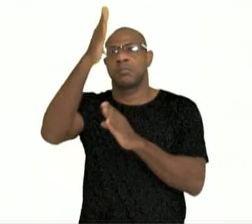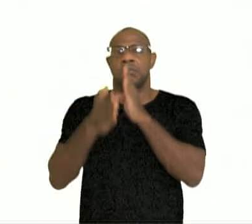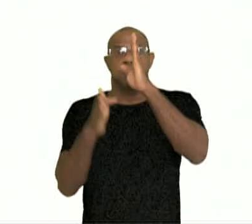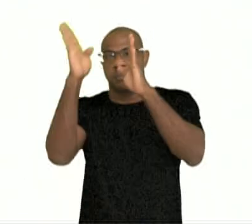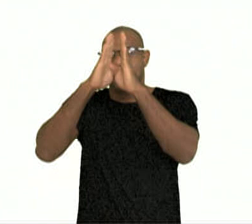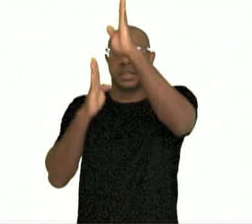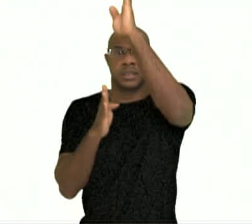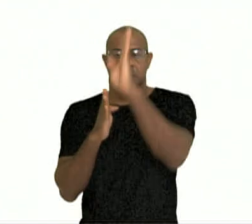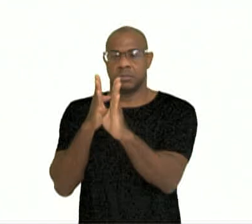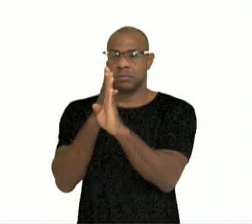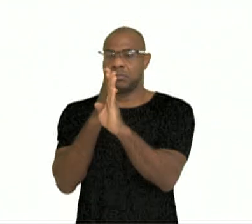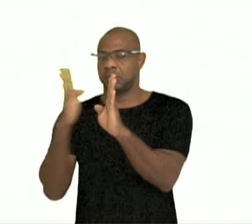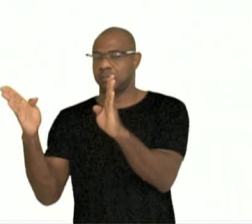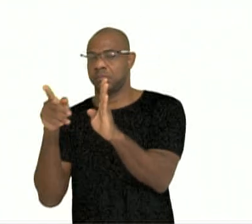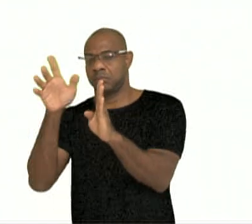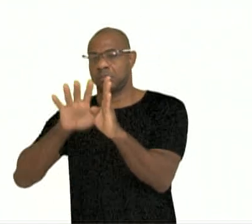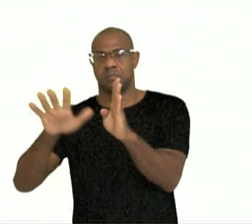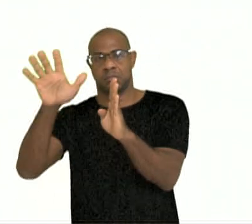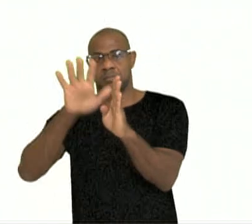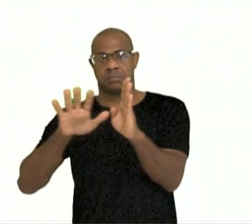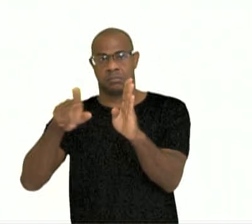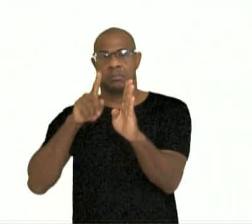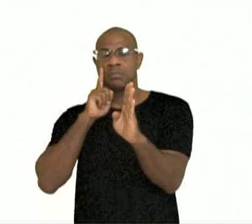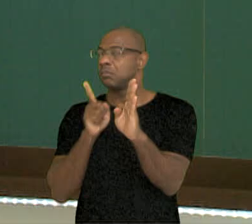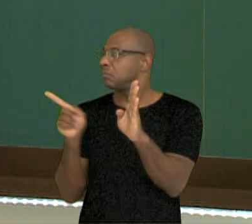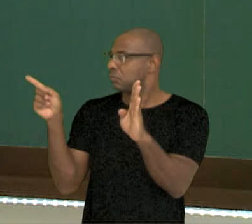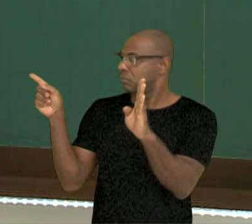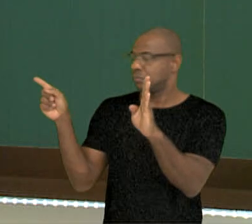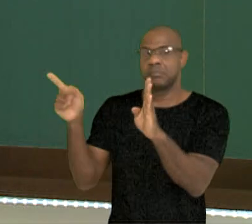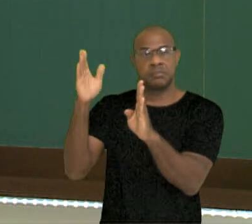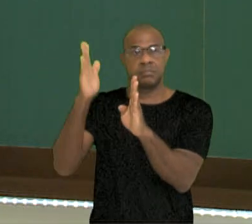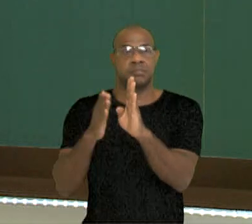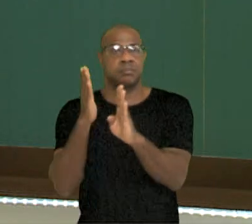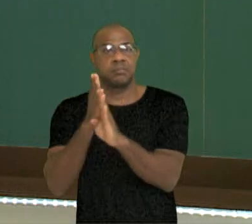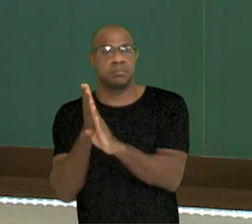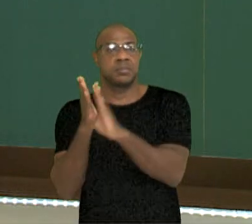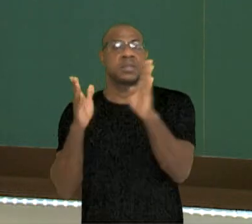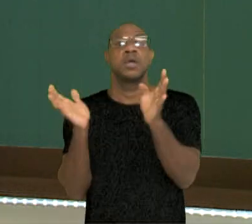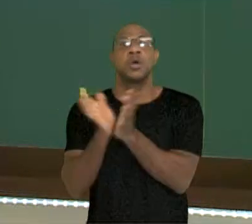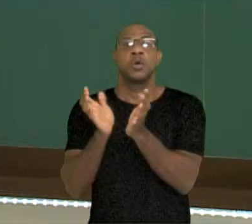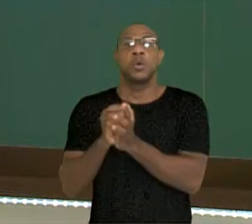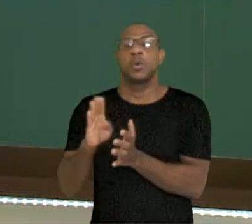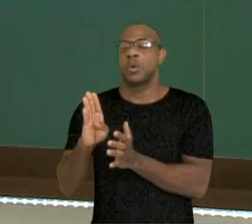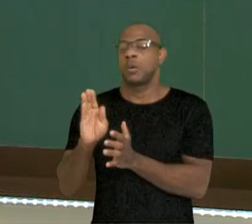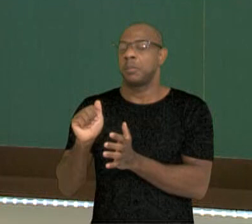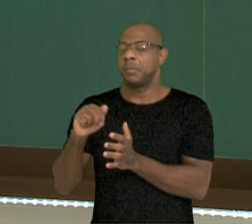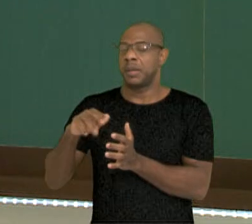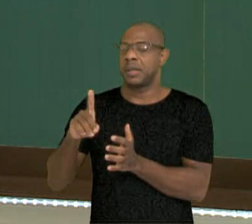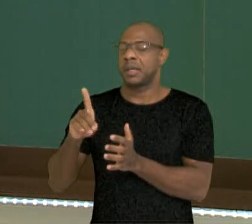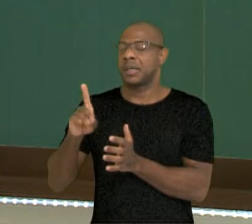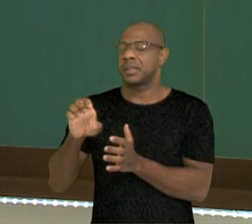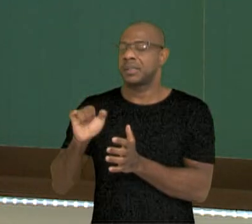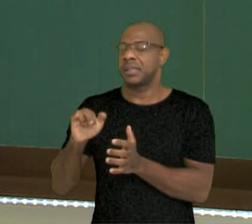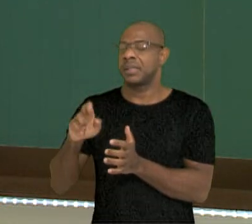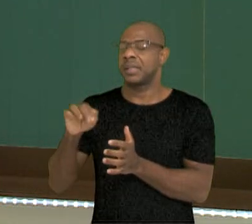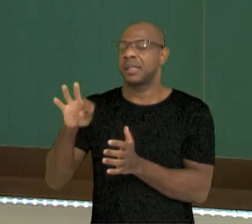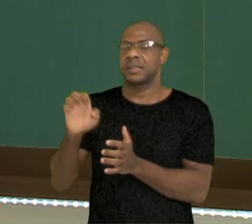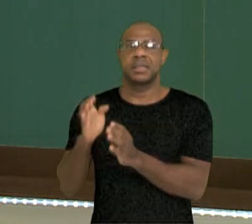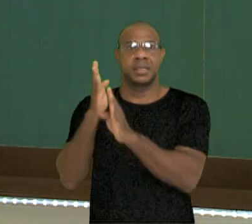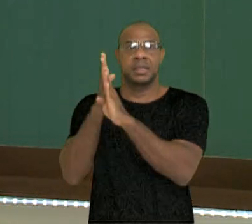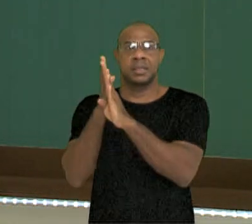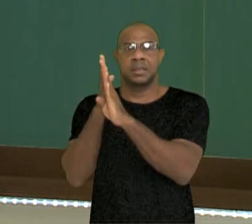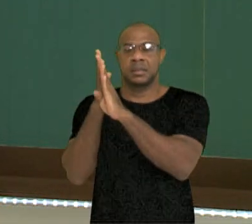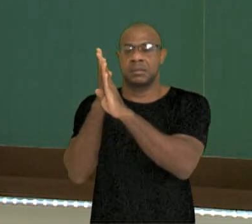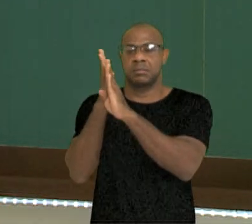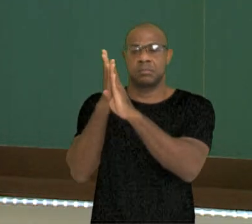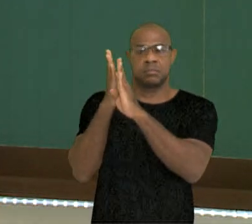parte aqui. Quando eu tenho essa ideia dos bandeirantes em busca de recursos para o interior, eu vou ter